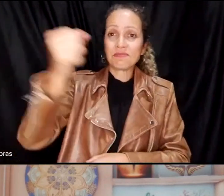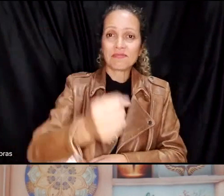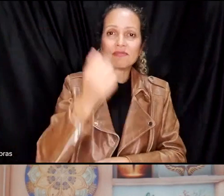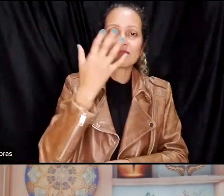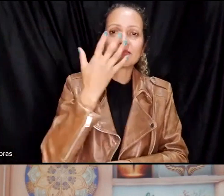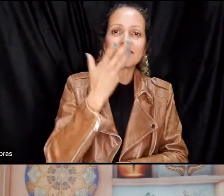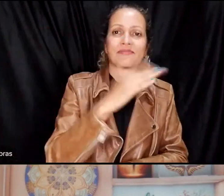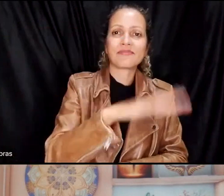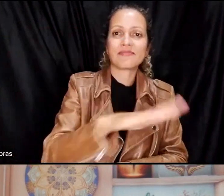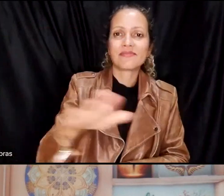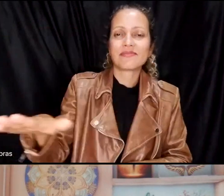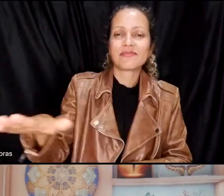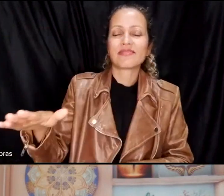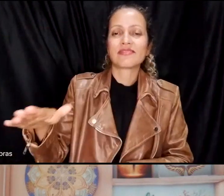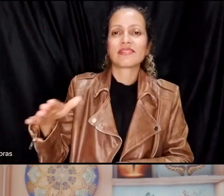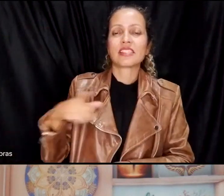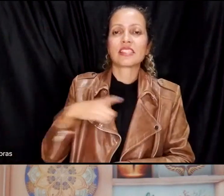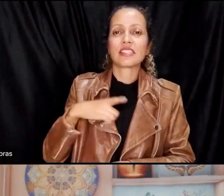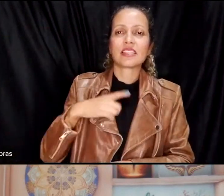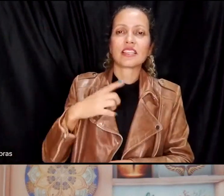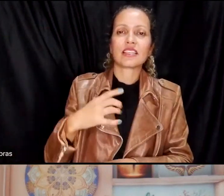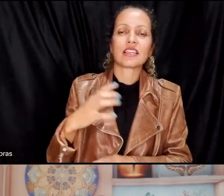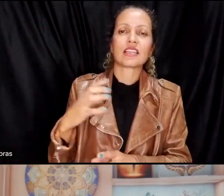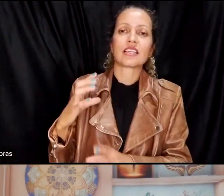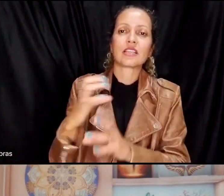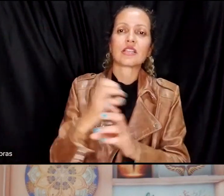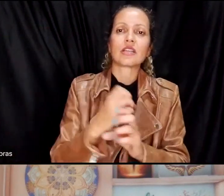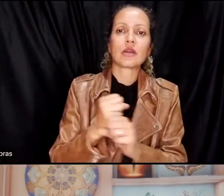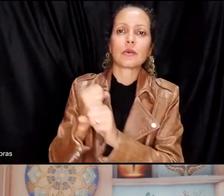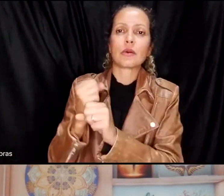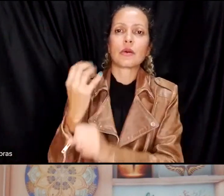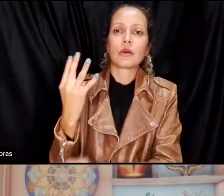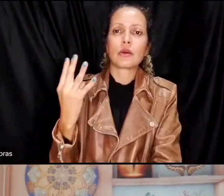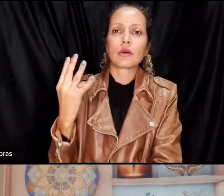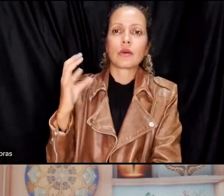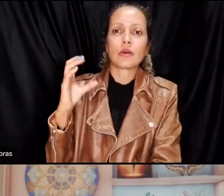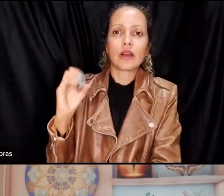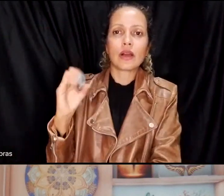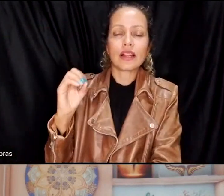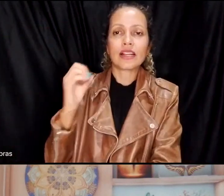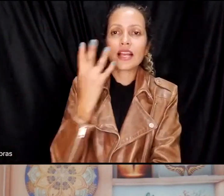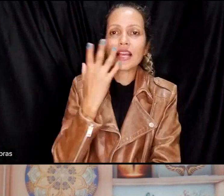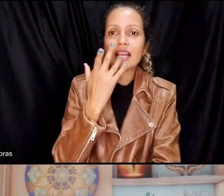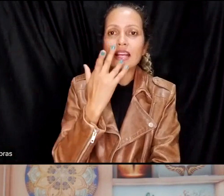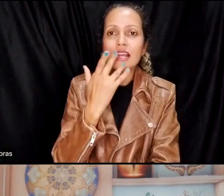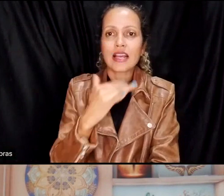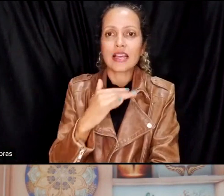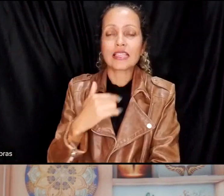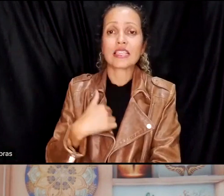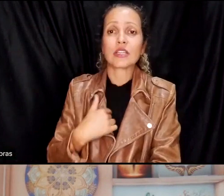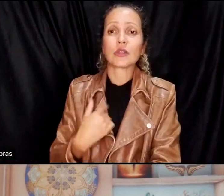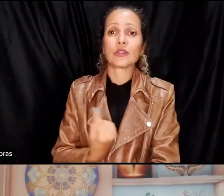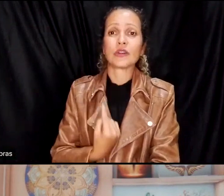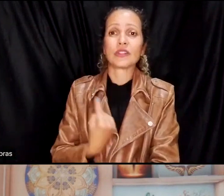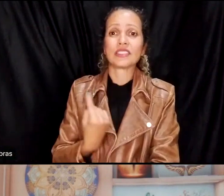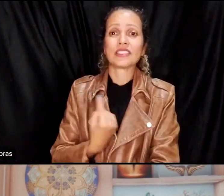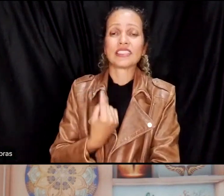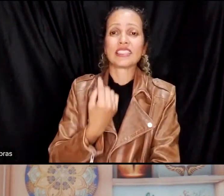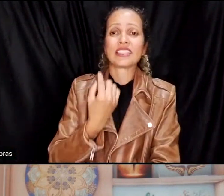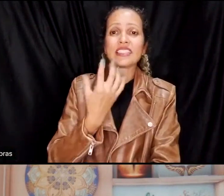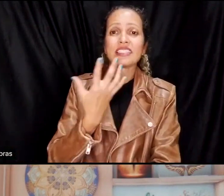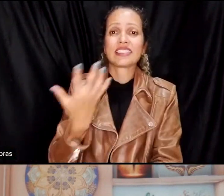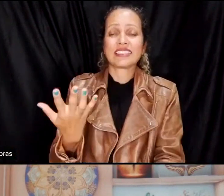só 40 crianças, com 7 anos dentro de uma sala de aula, e eu estava sozinha. E crianças de